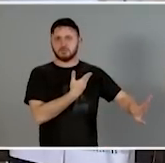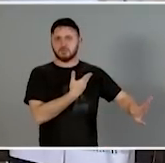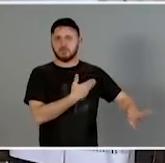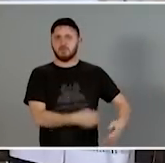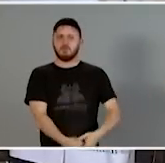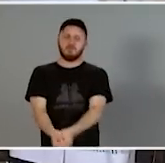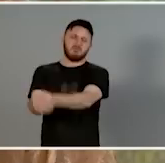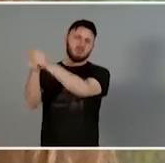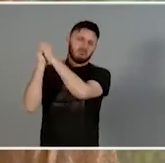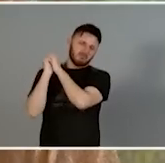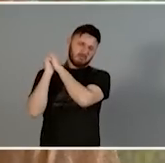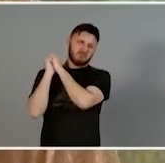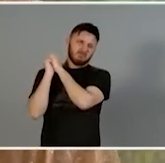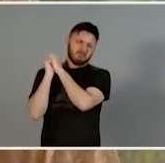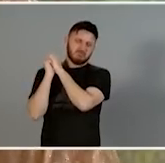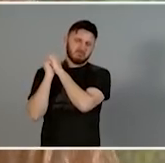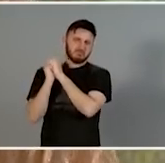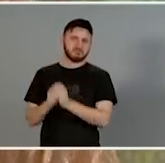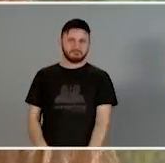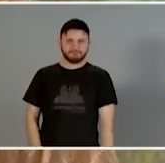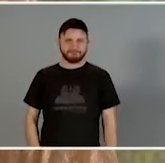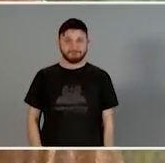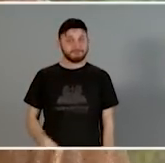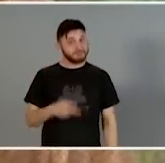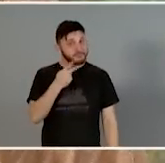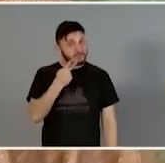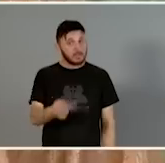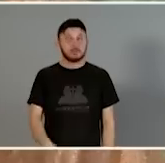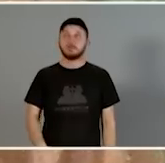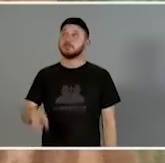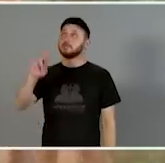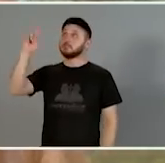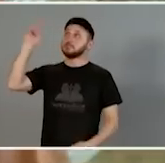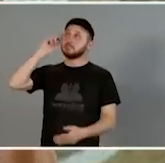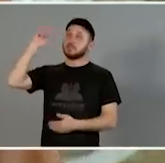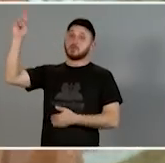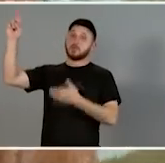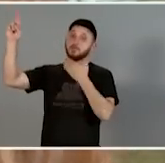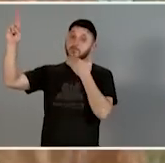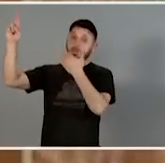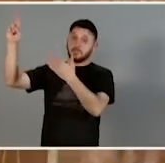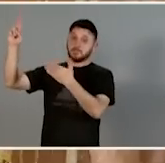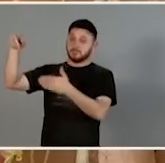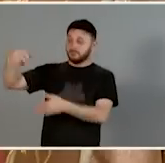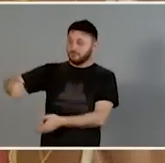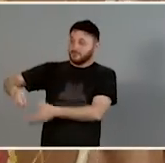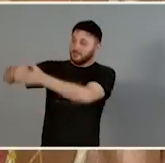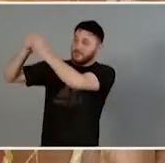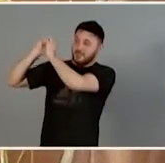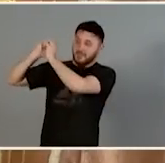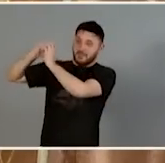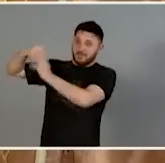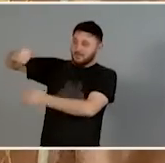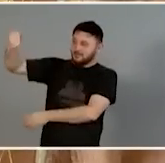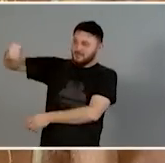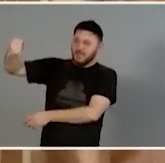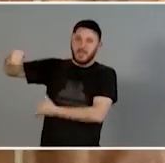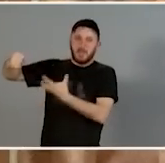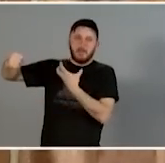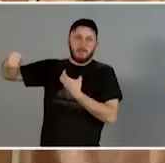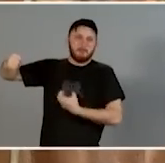Eu diria e peço, Senhor, esse fardo de mágoa